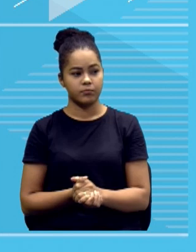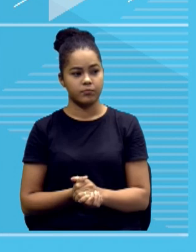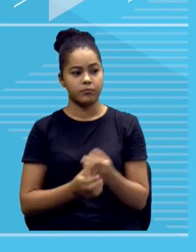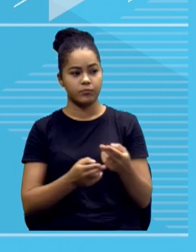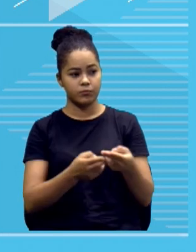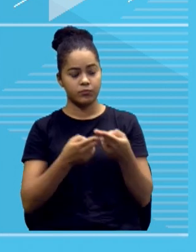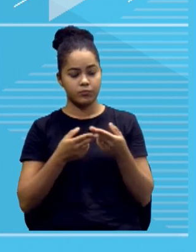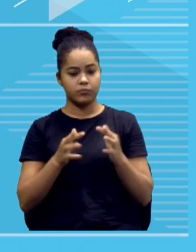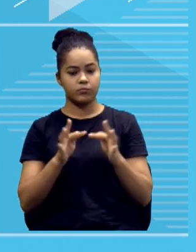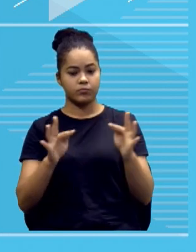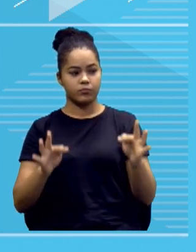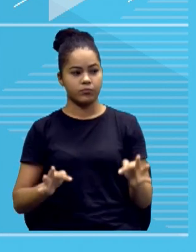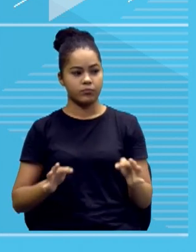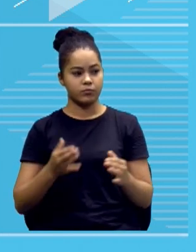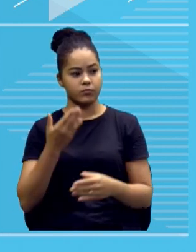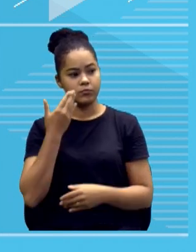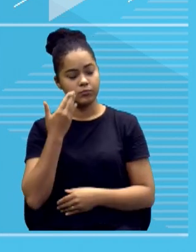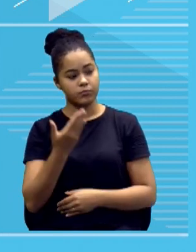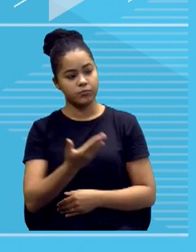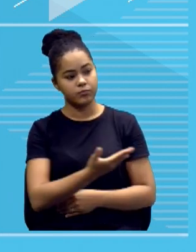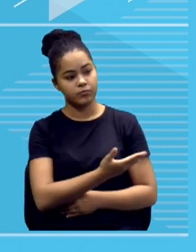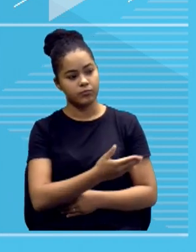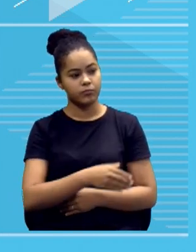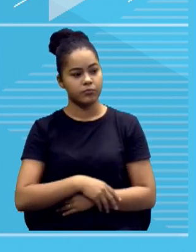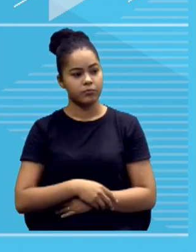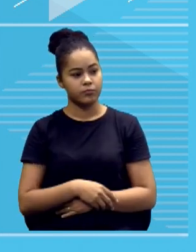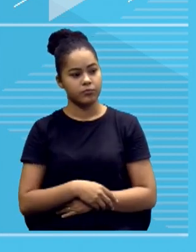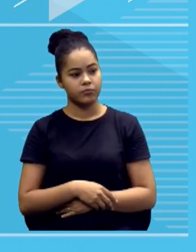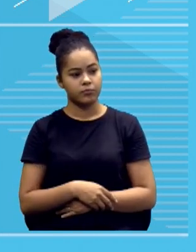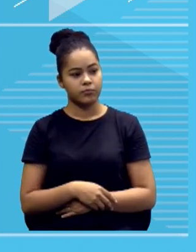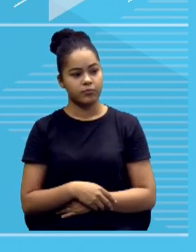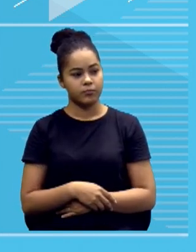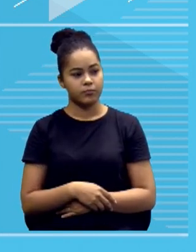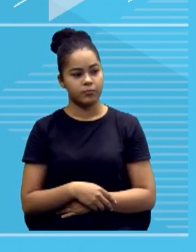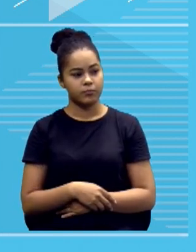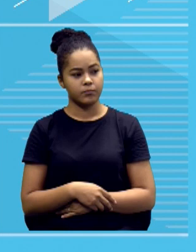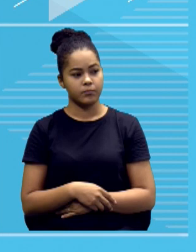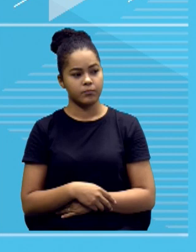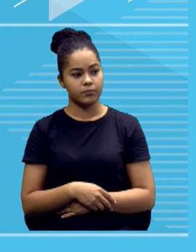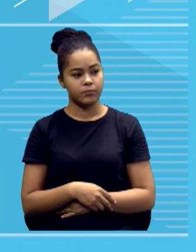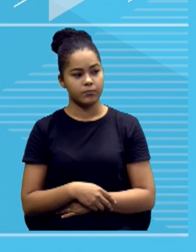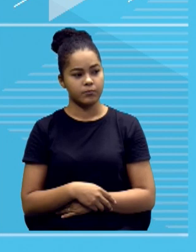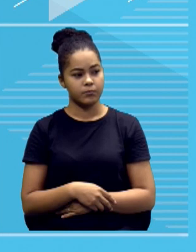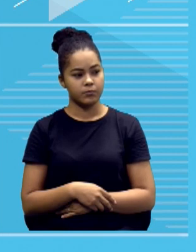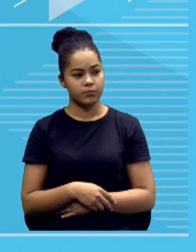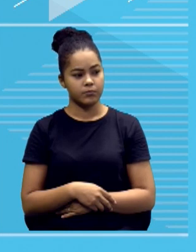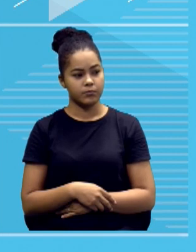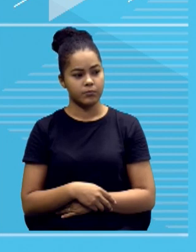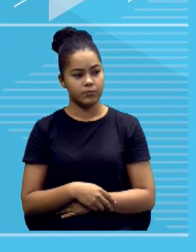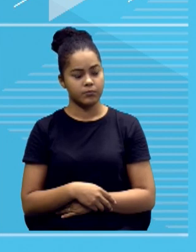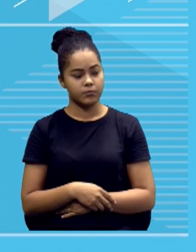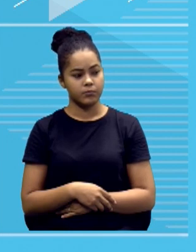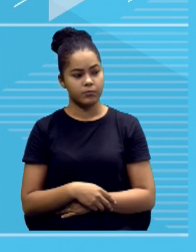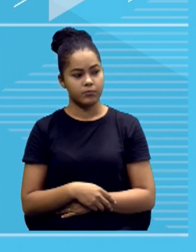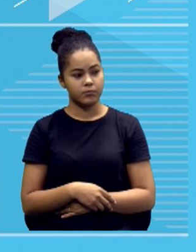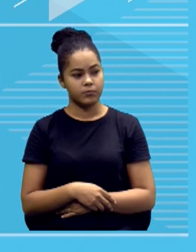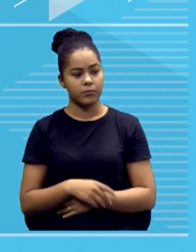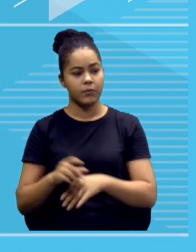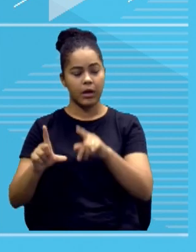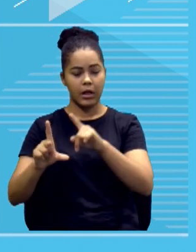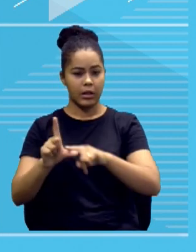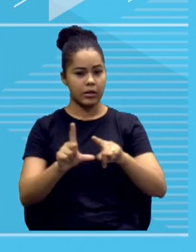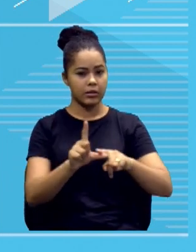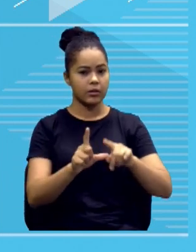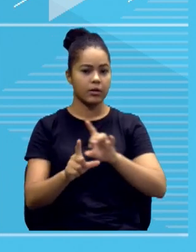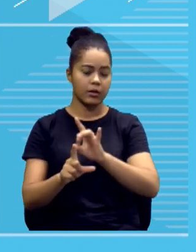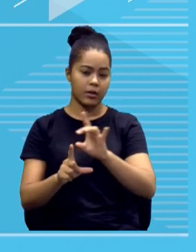equação. A força eletromotriz é igual a DDP mais RI vezes I, aonde a